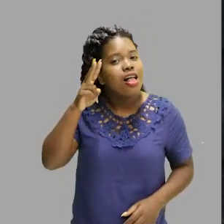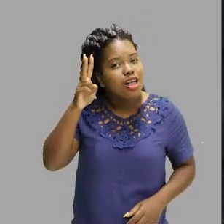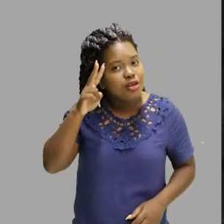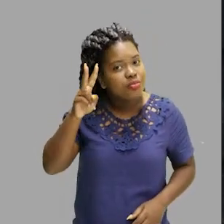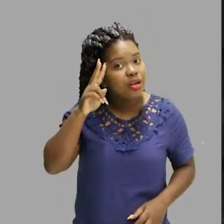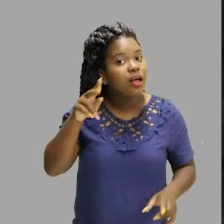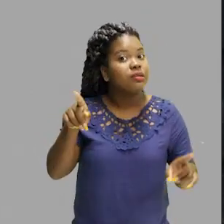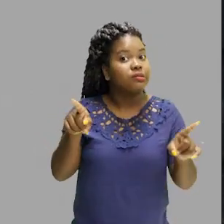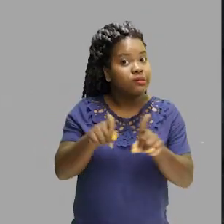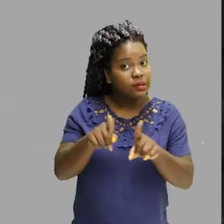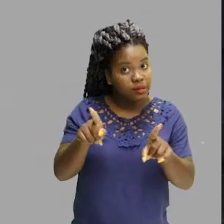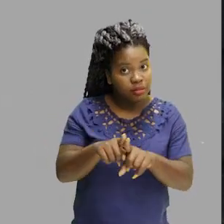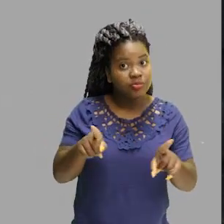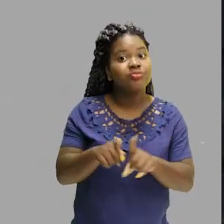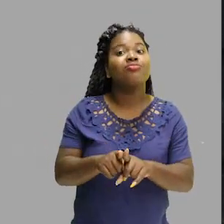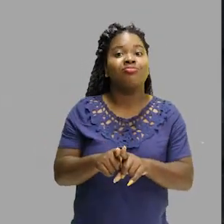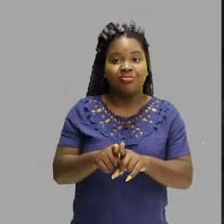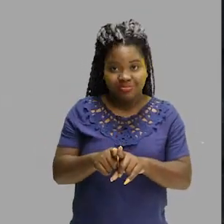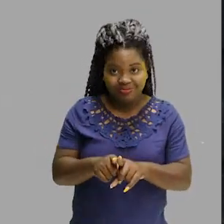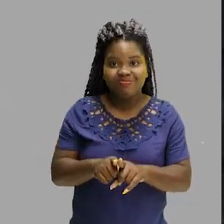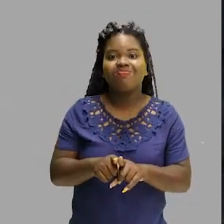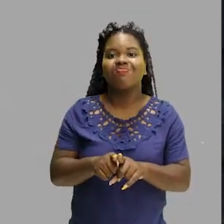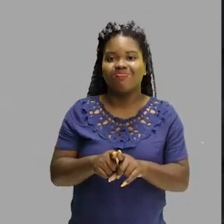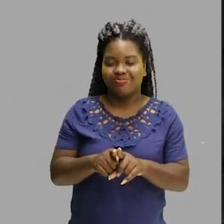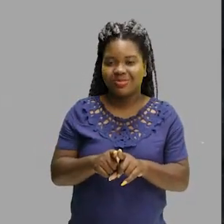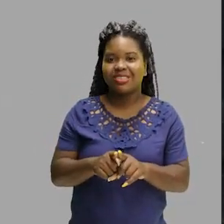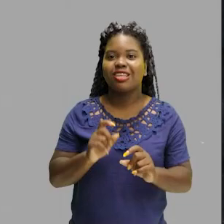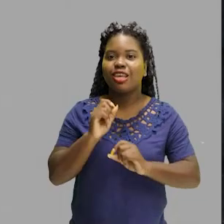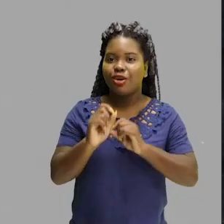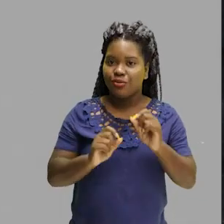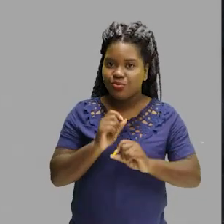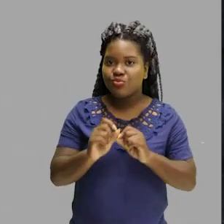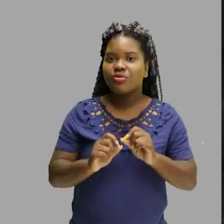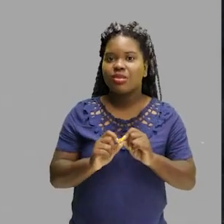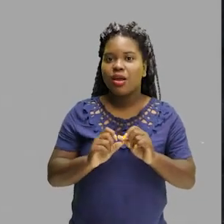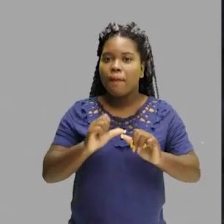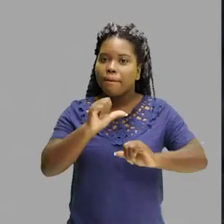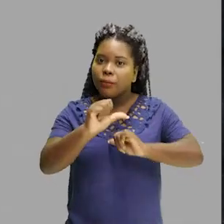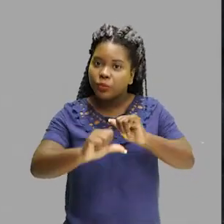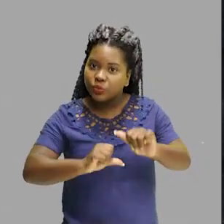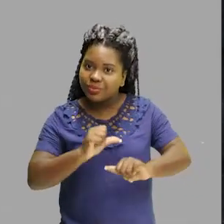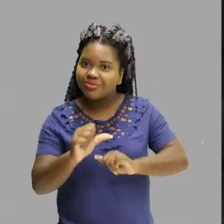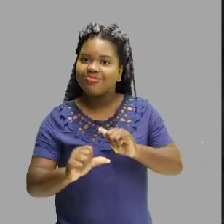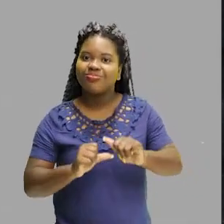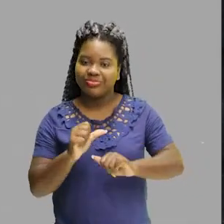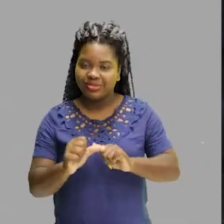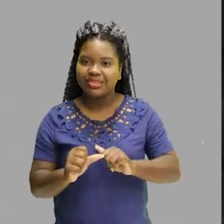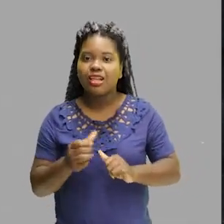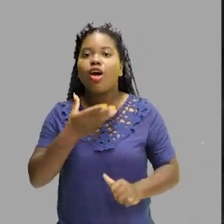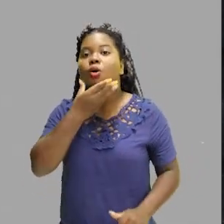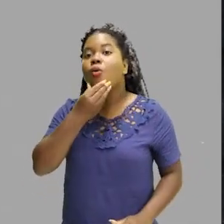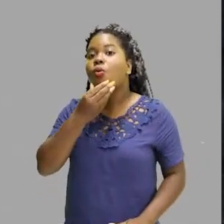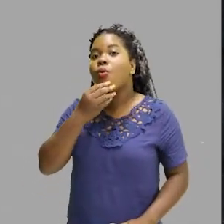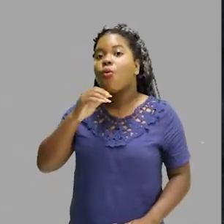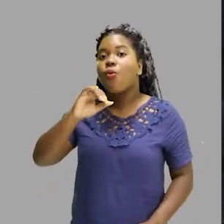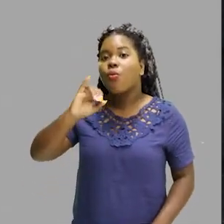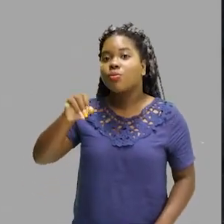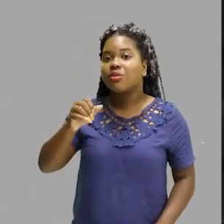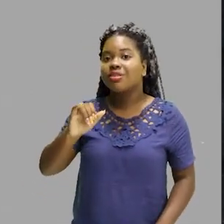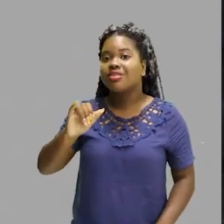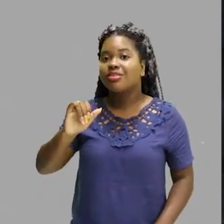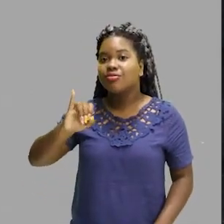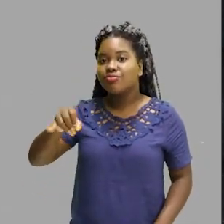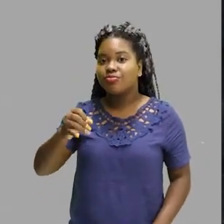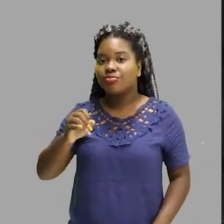nós estamos numa época de transição, tá? O Gil Vicente já vai se apresentar aí na saída do